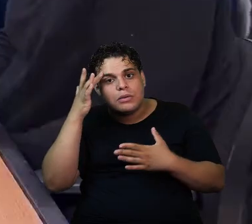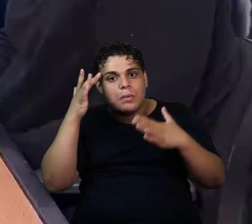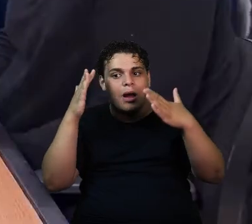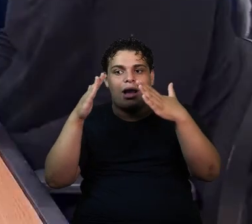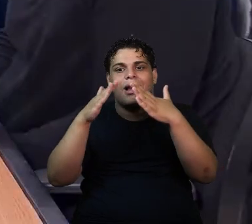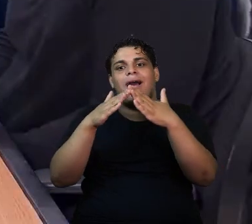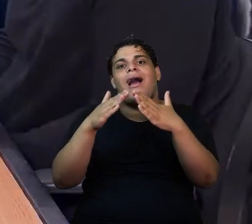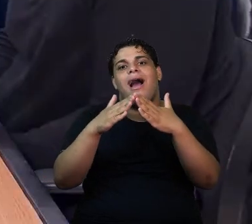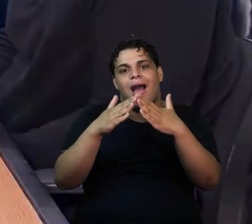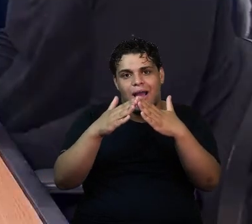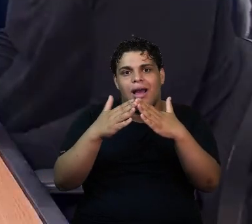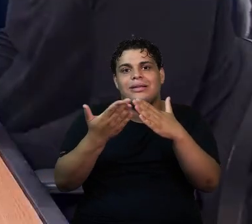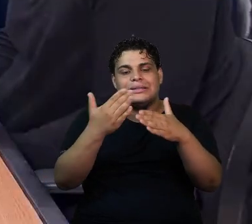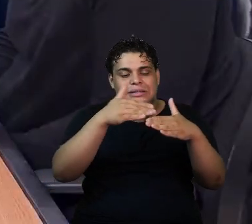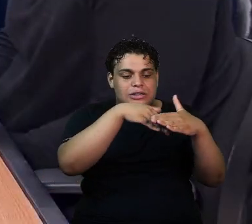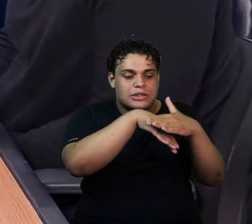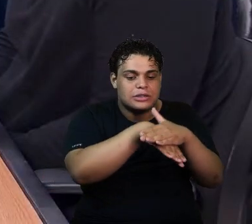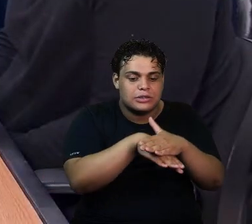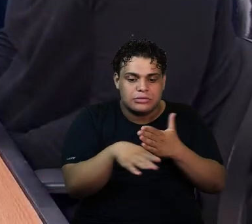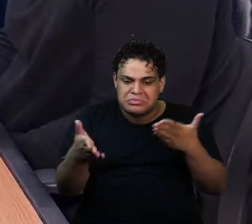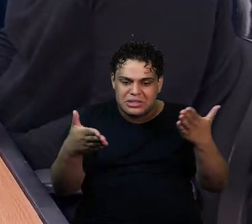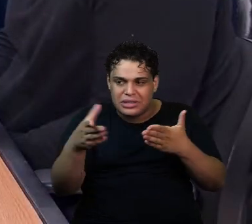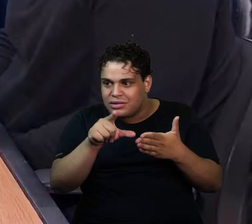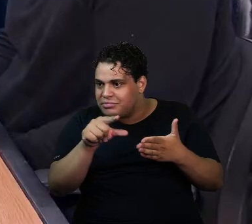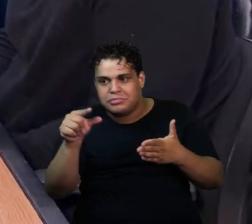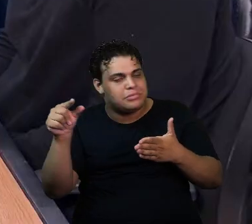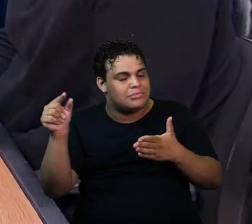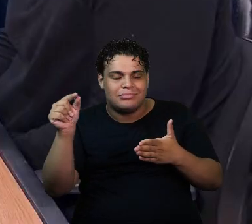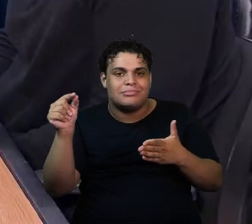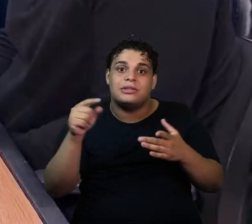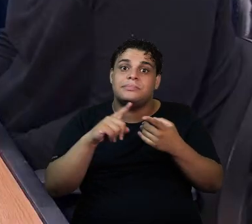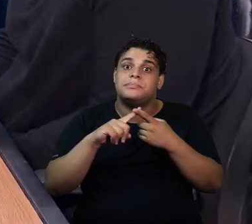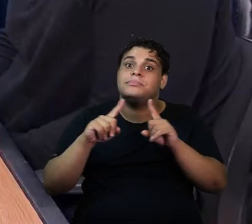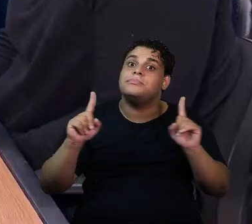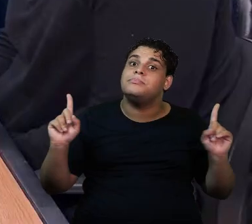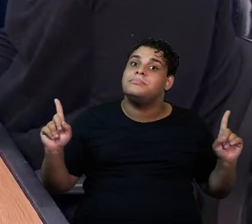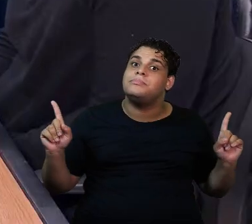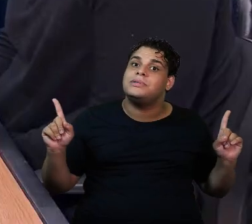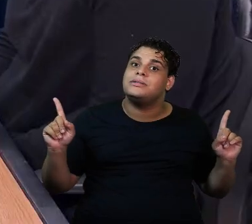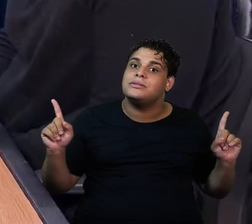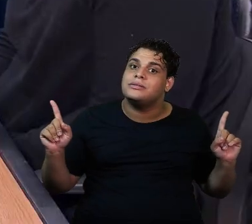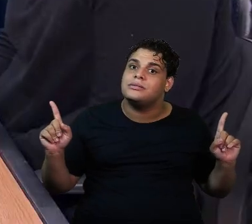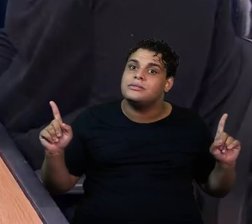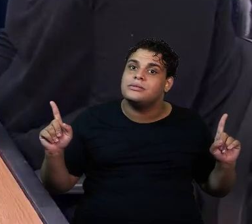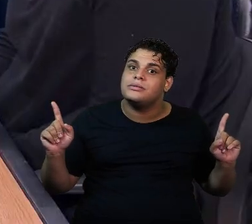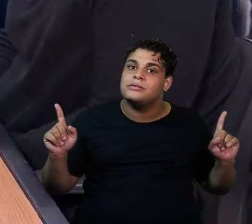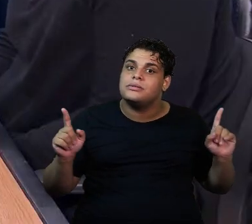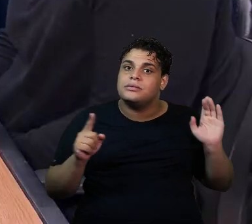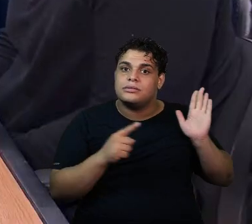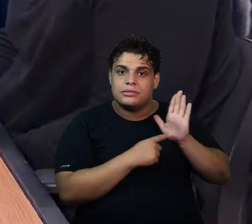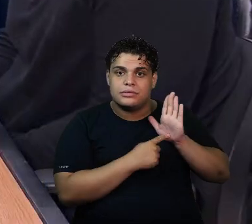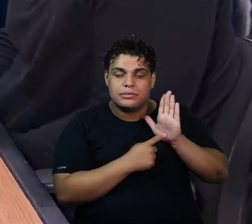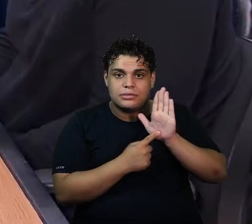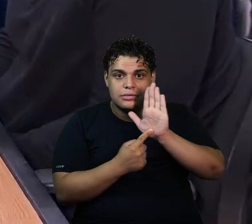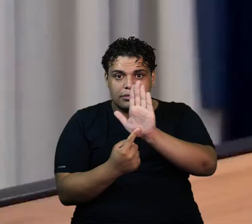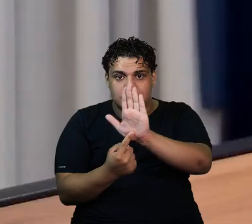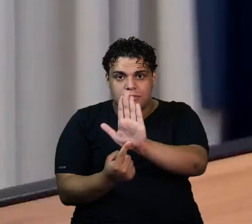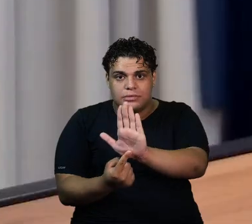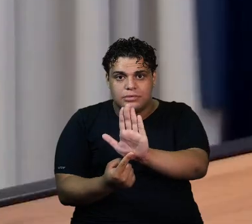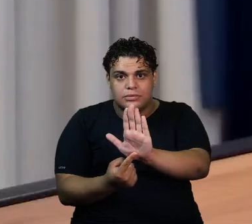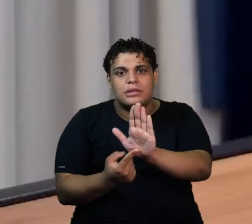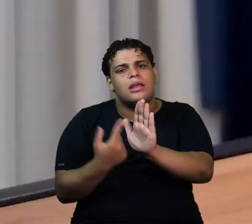né? O acesso ali, não saíam tanto e tudo, mas para demonstrar que a gente, é